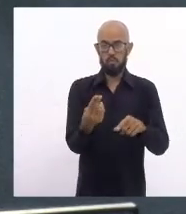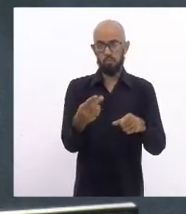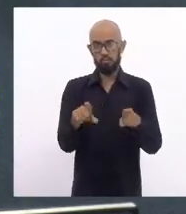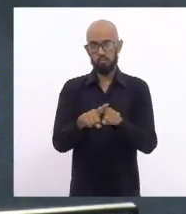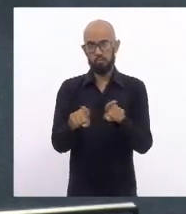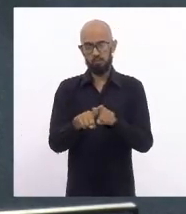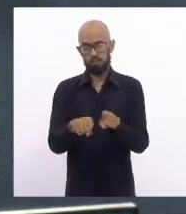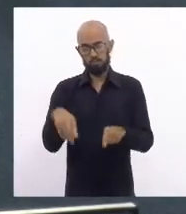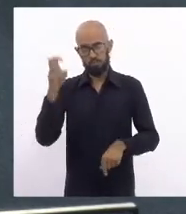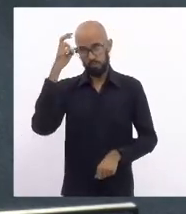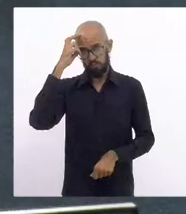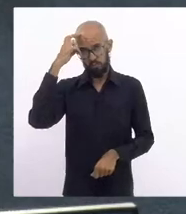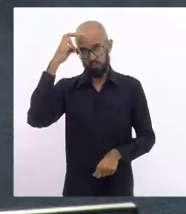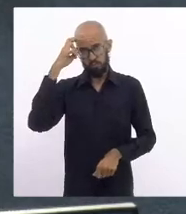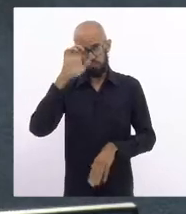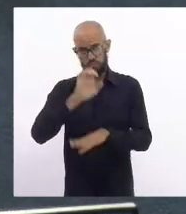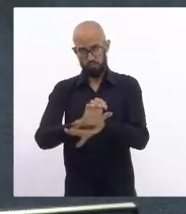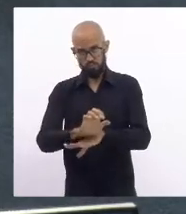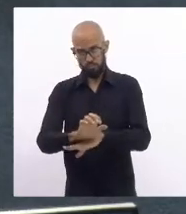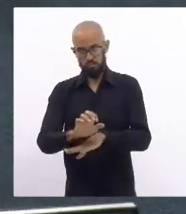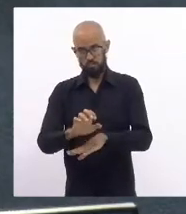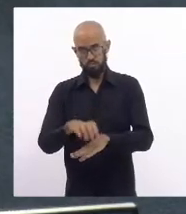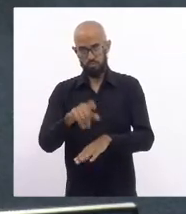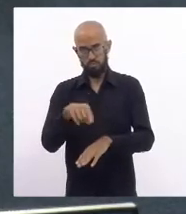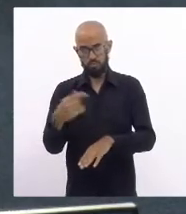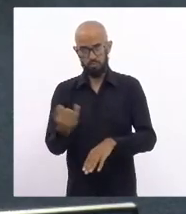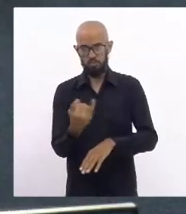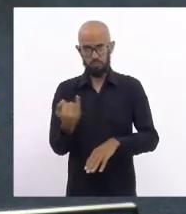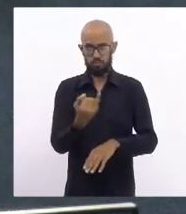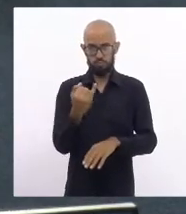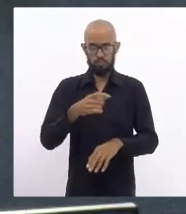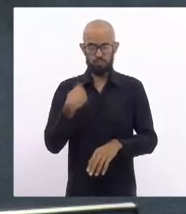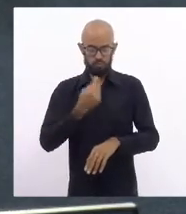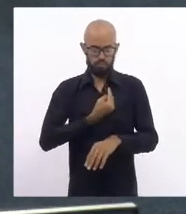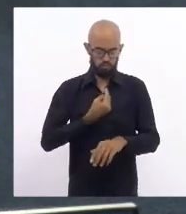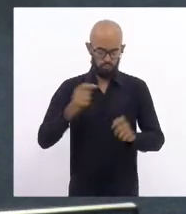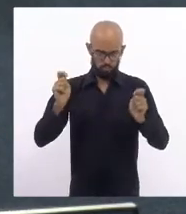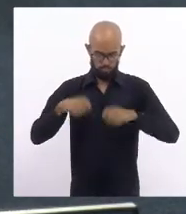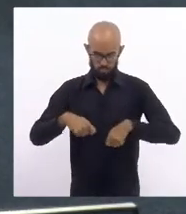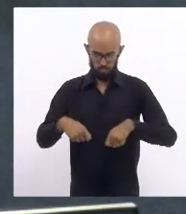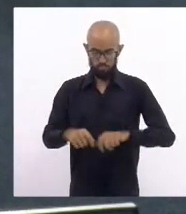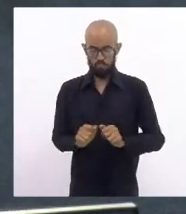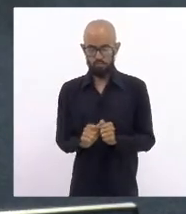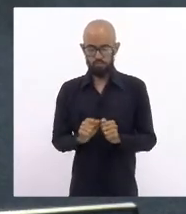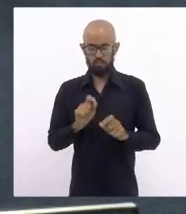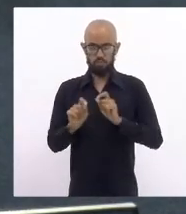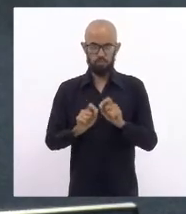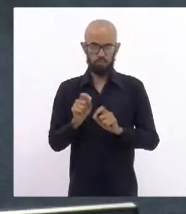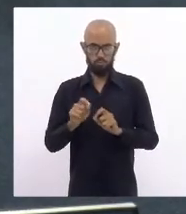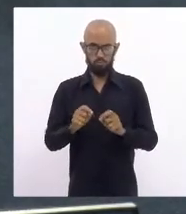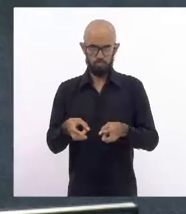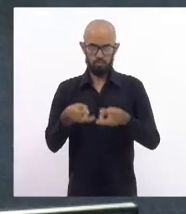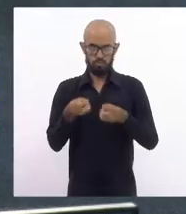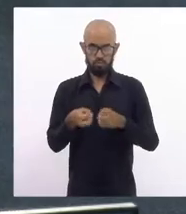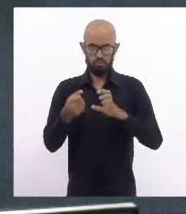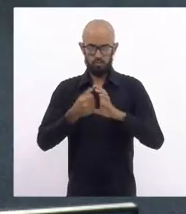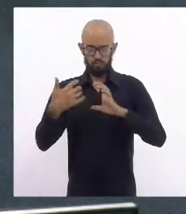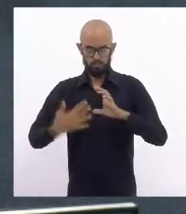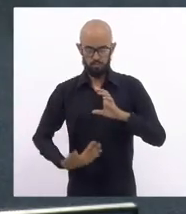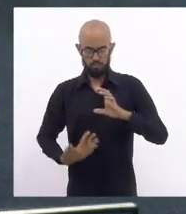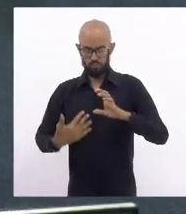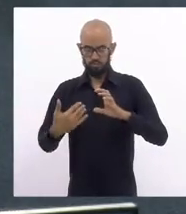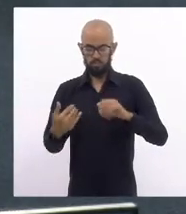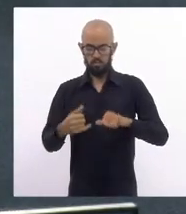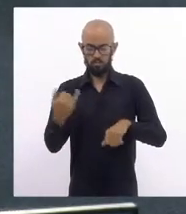nosso Estado, é fundamental que a gente possa ver um aspecto tão central hoje